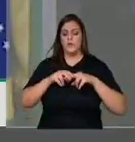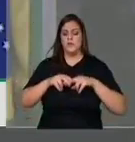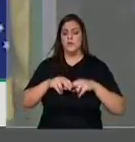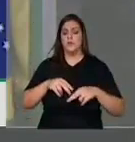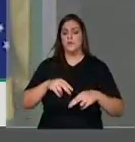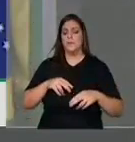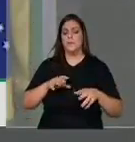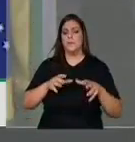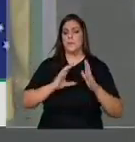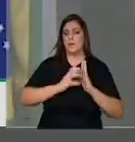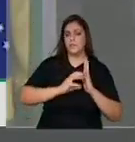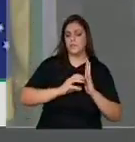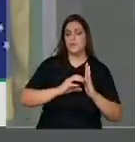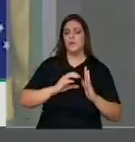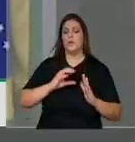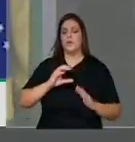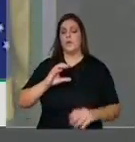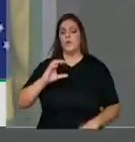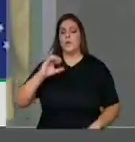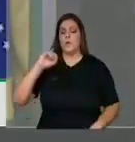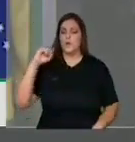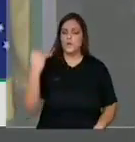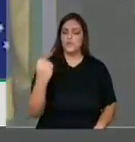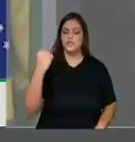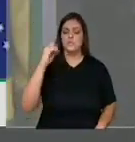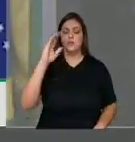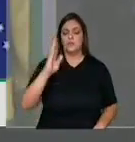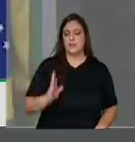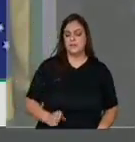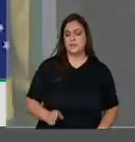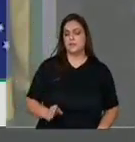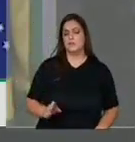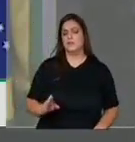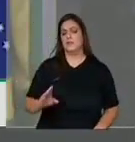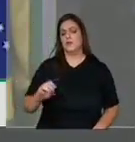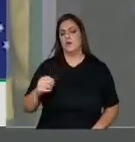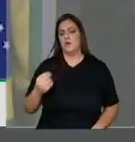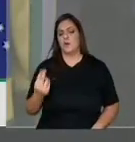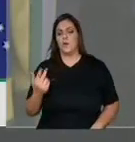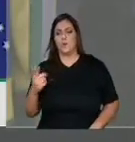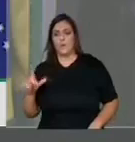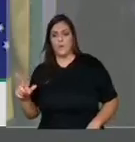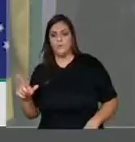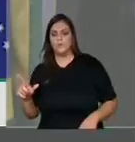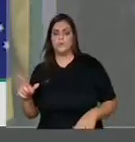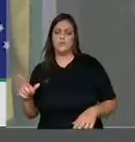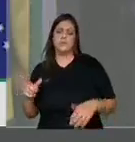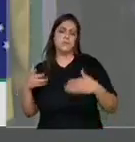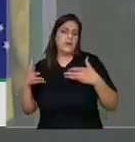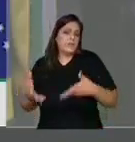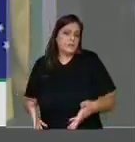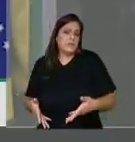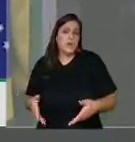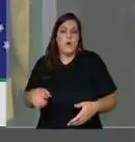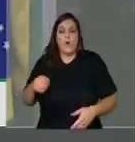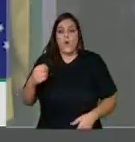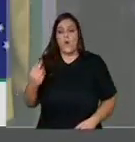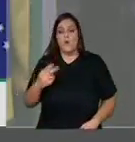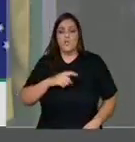Brasileiro, eles são parte da sociedade. Mesmo na China, que é partido único, não se